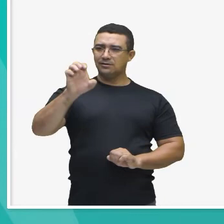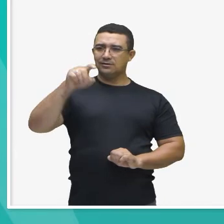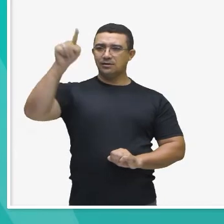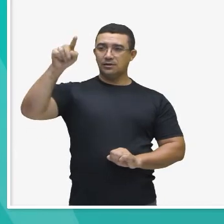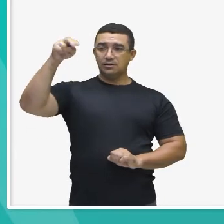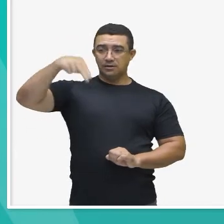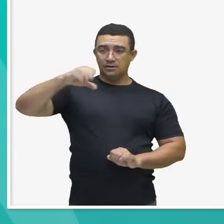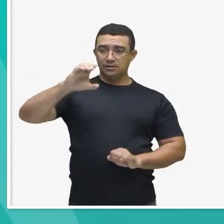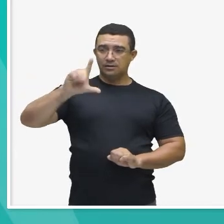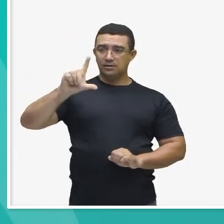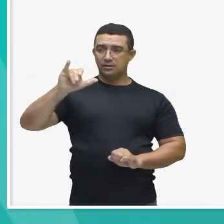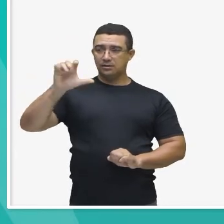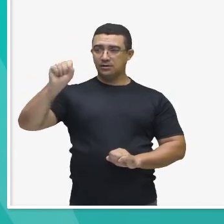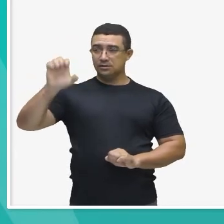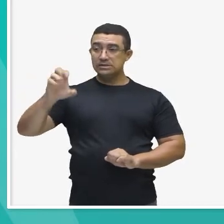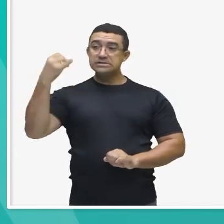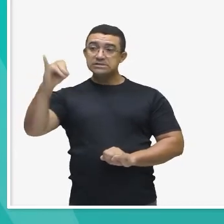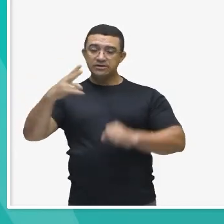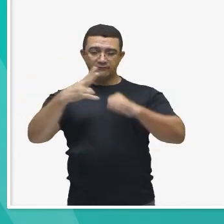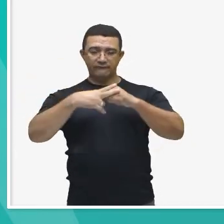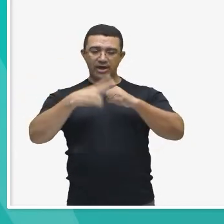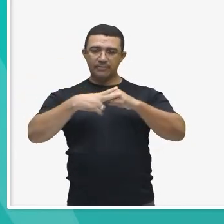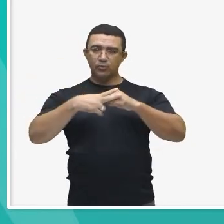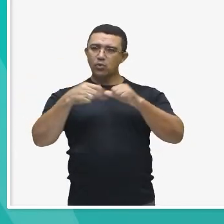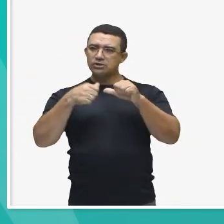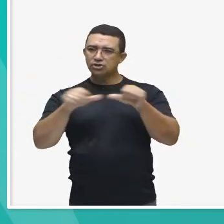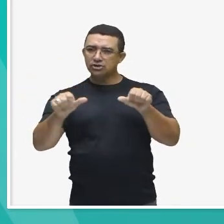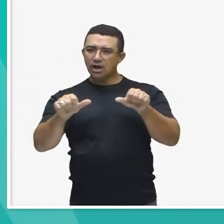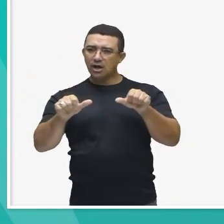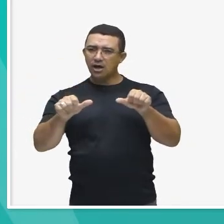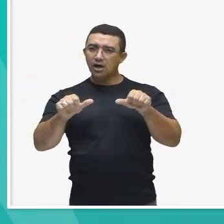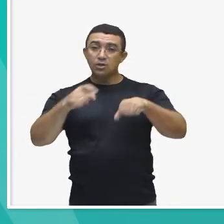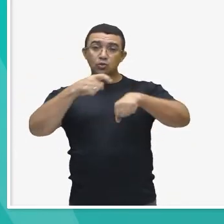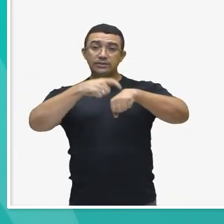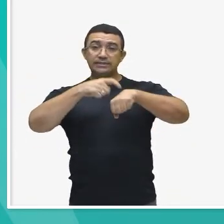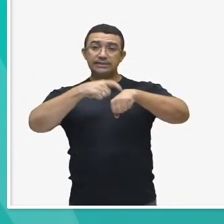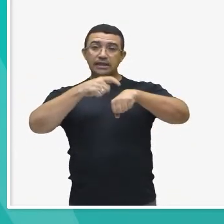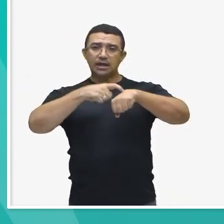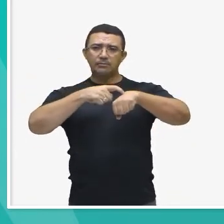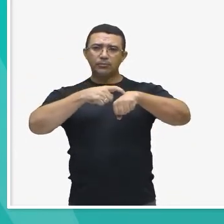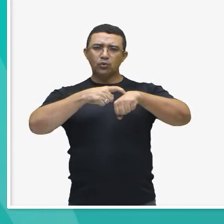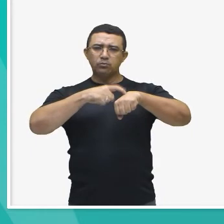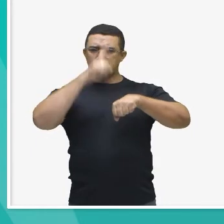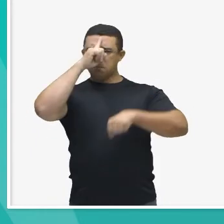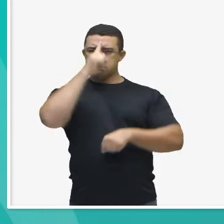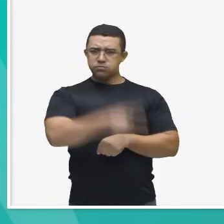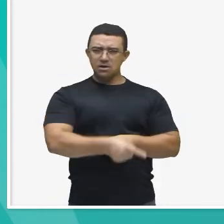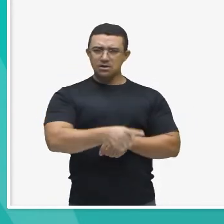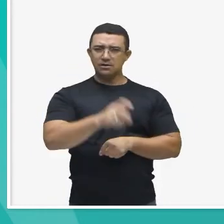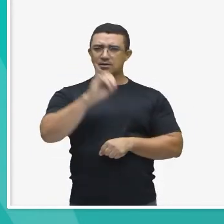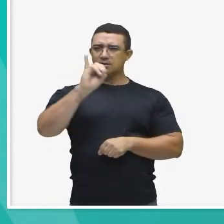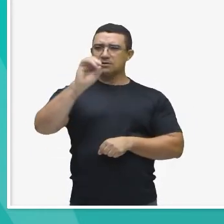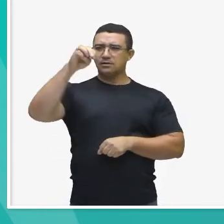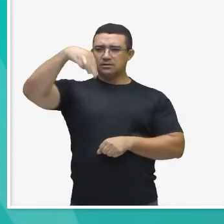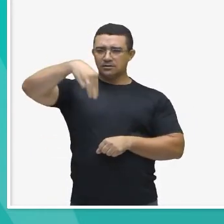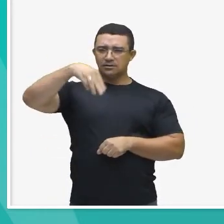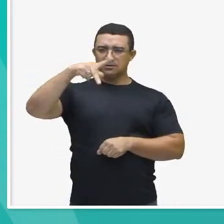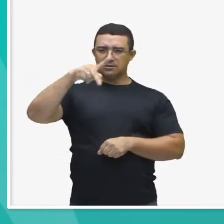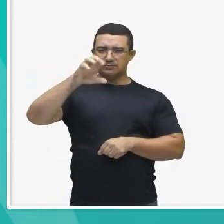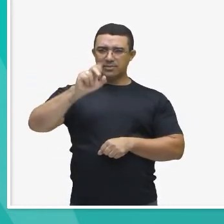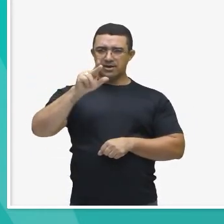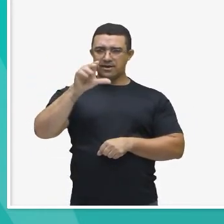no imperativo afirmativo, aquele verbo que comanda, aquele verbo que